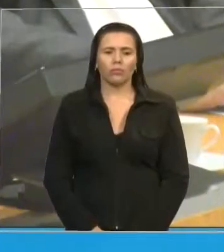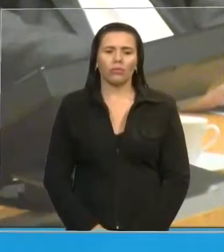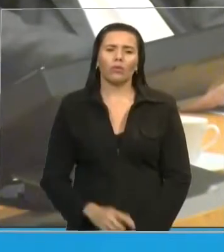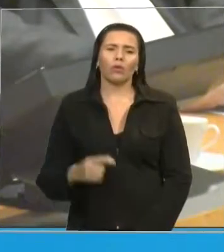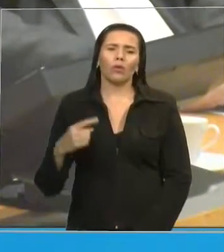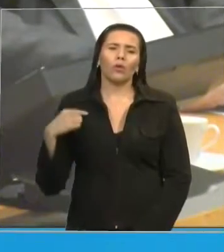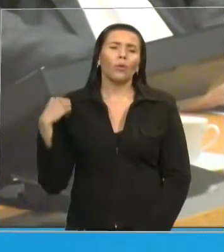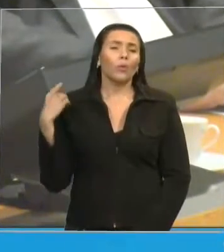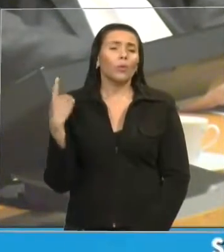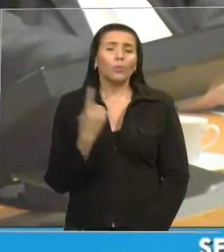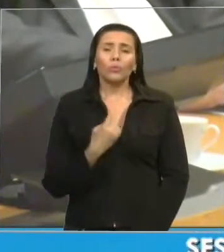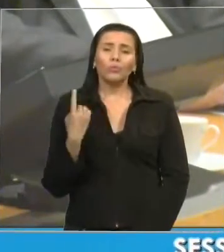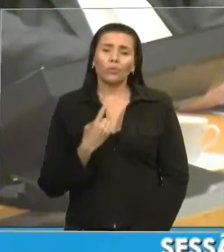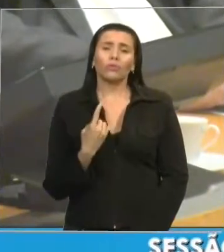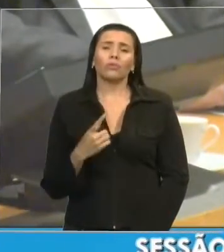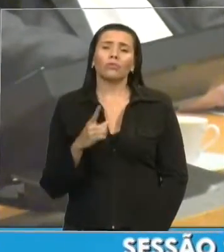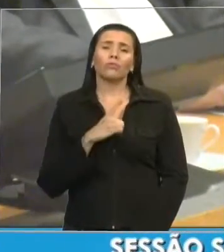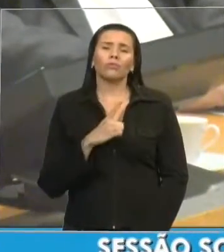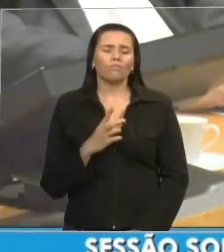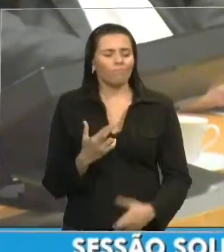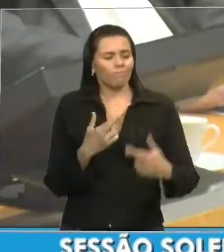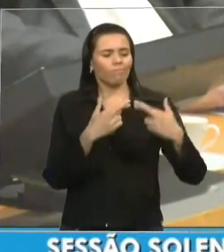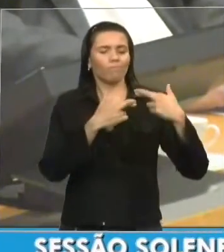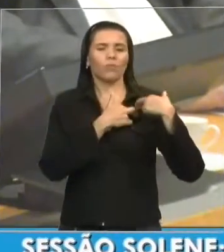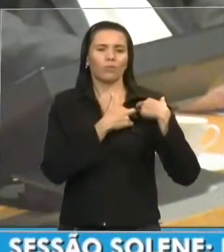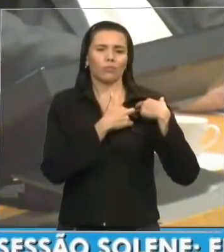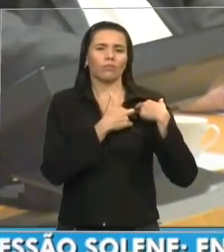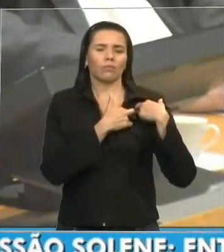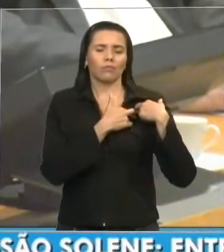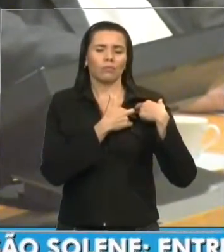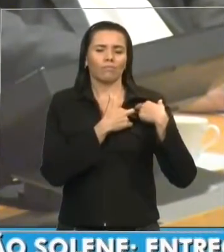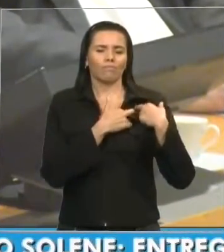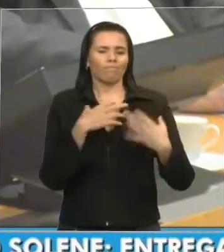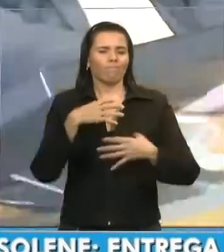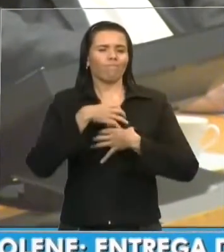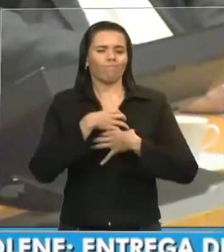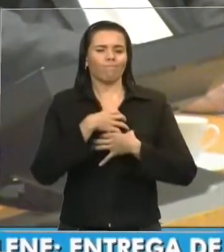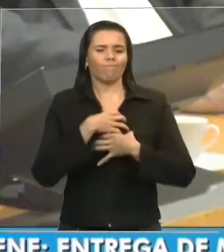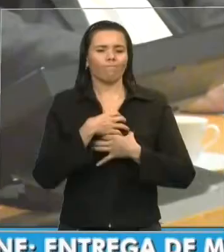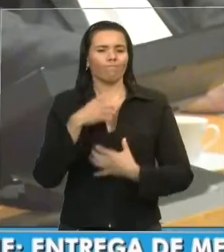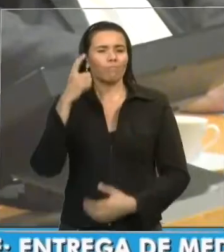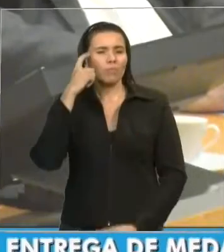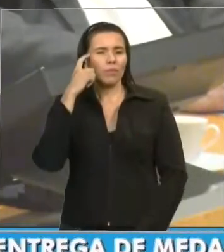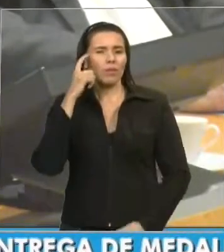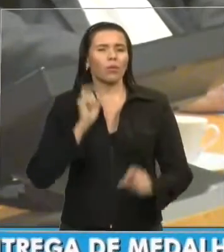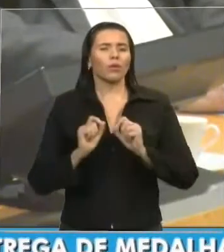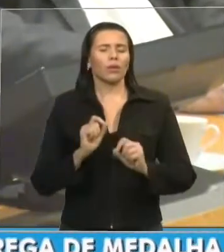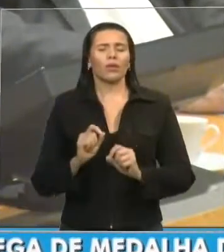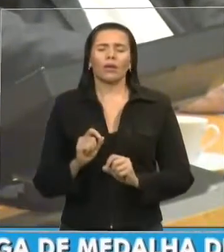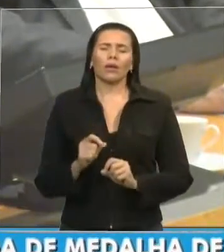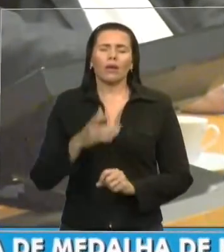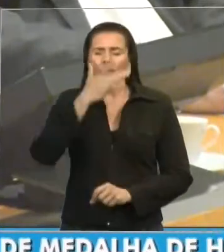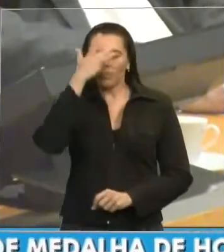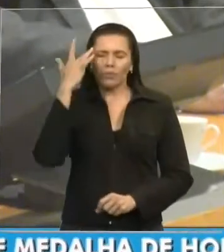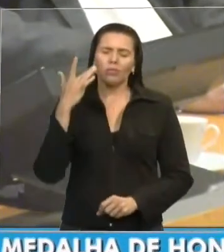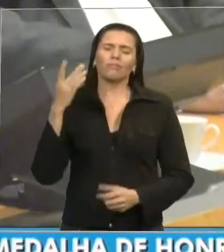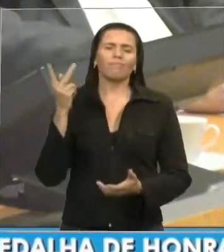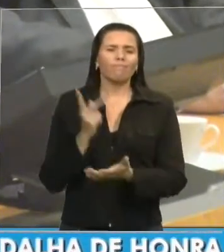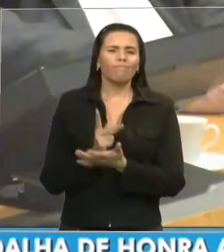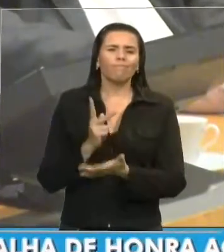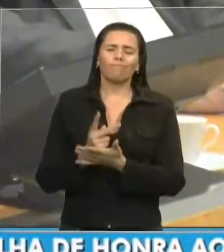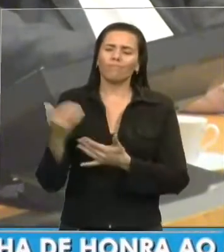viemos com uma missão na cabeça. Todos diziam que a gente, para mudar o mundo, tinha que ter